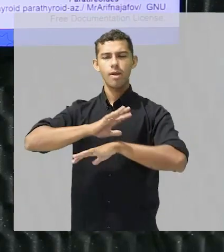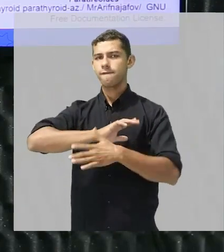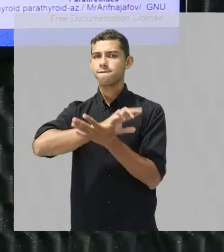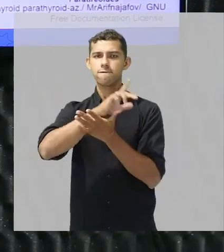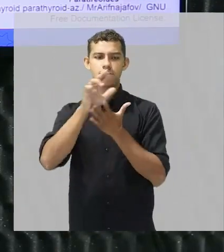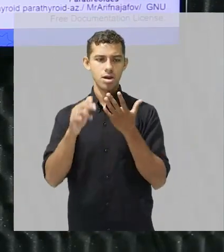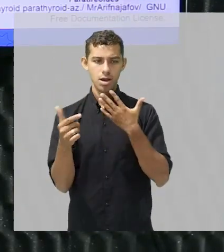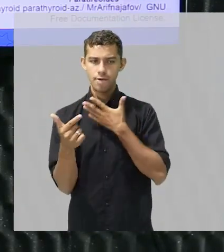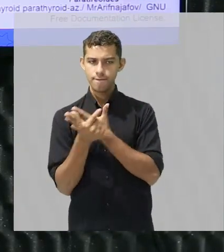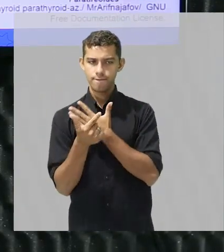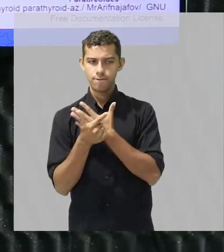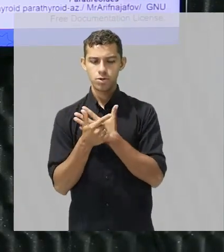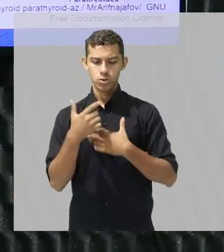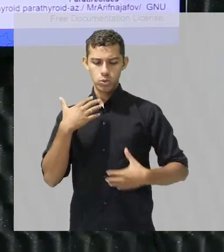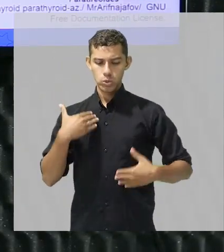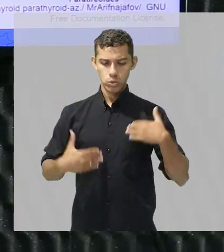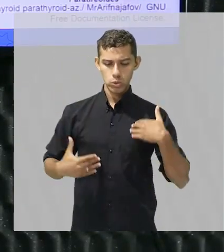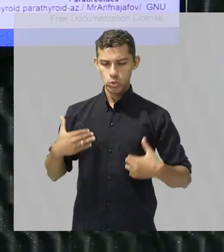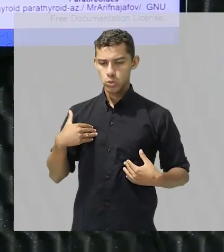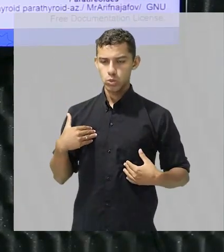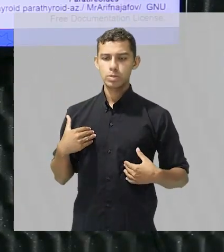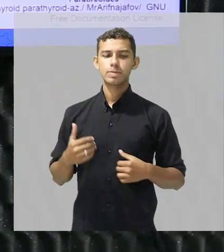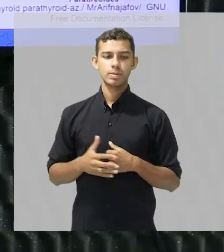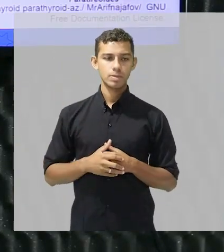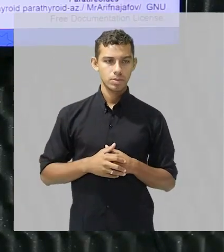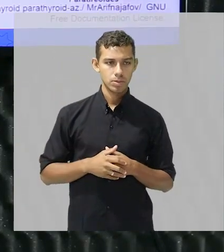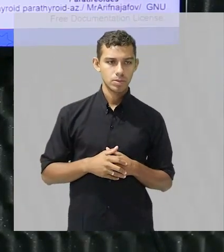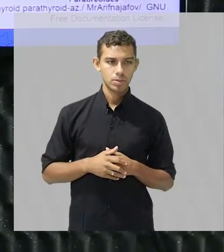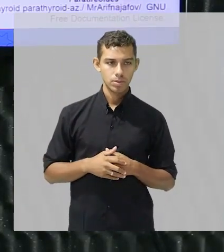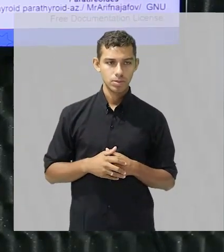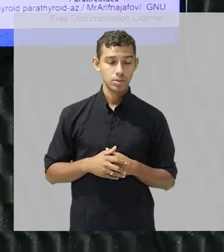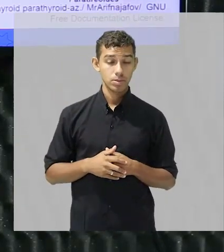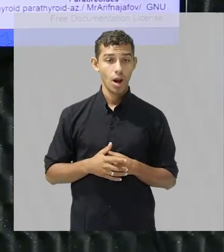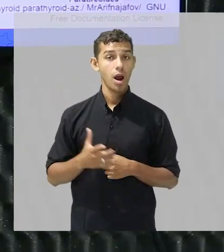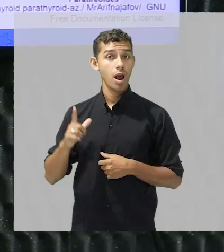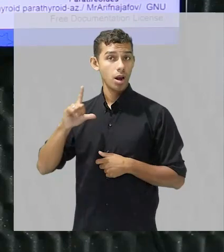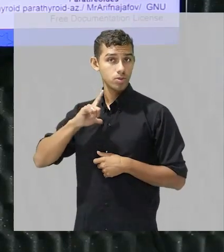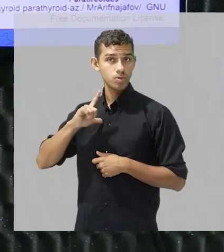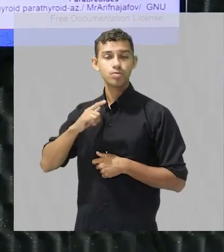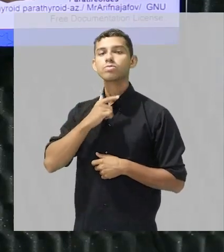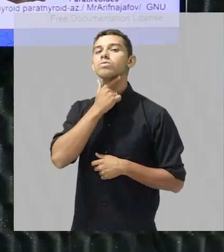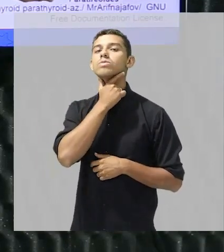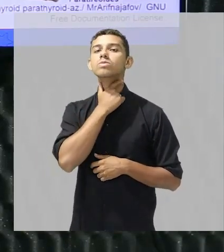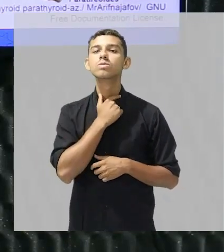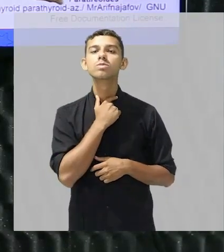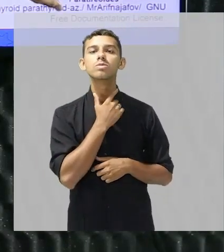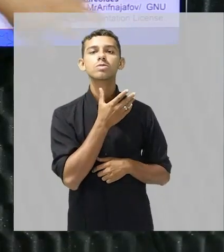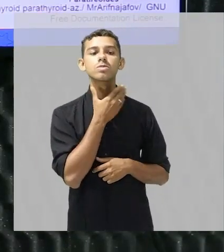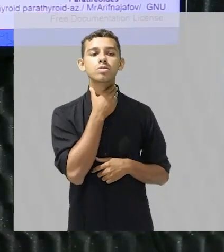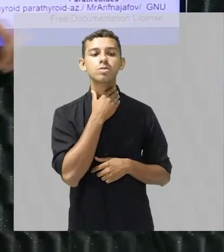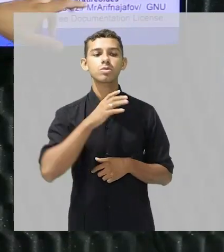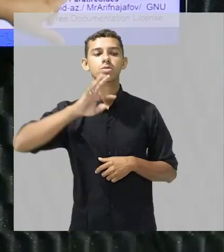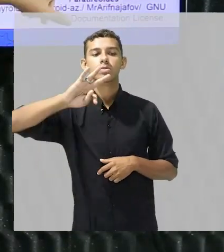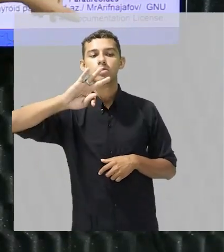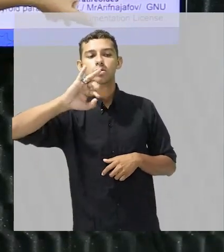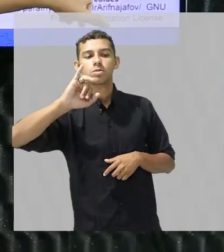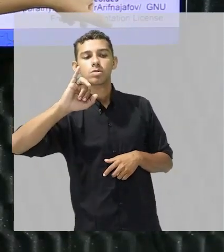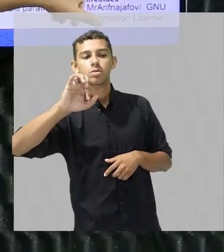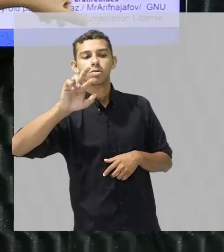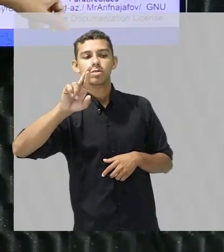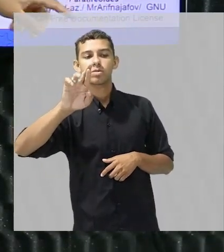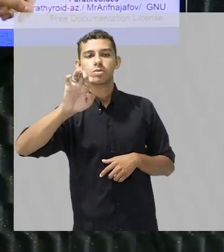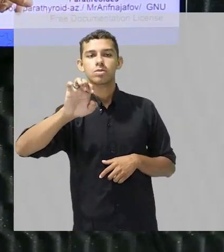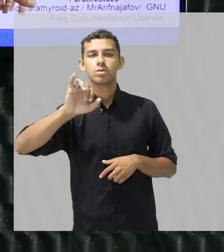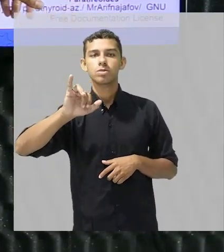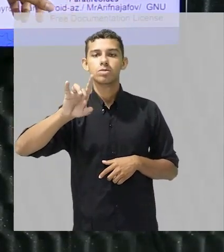do nosso organismo. Nós temos, na região do nosso pescoço, existe tanto a glândula tireoide, que é essa maior